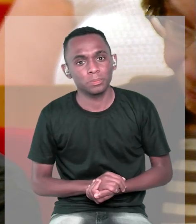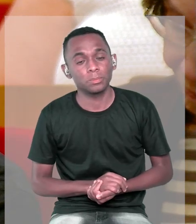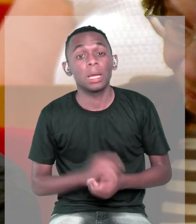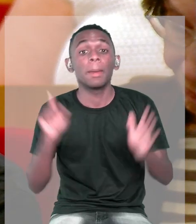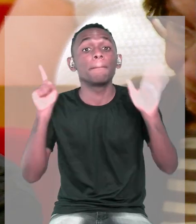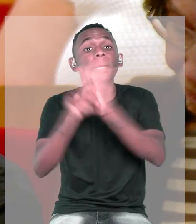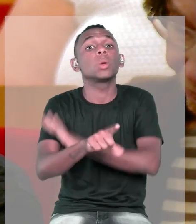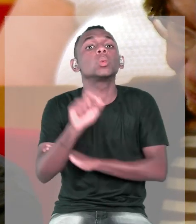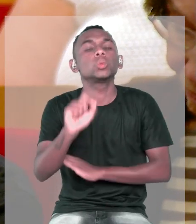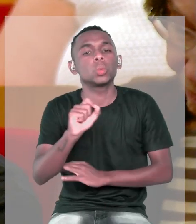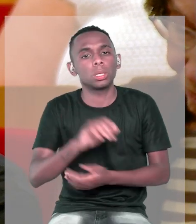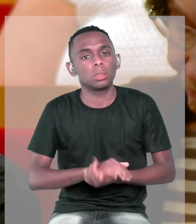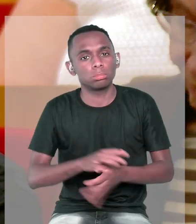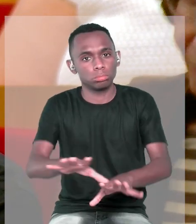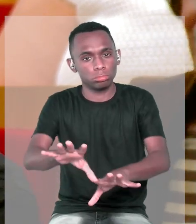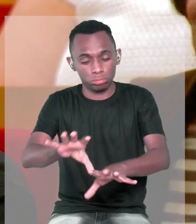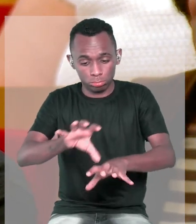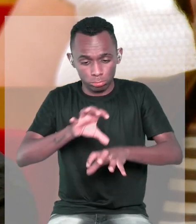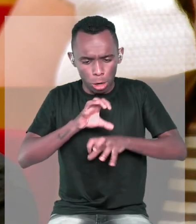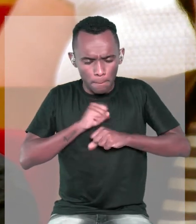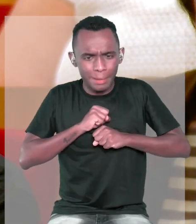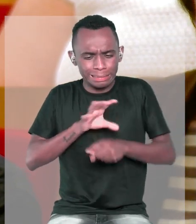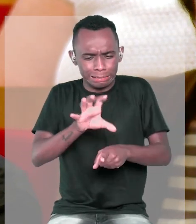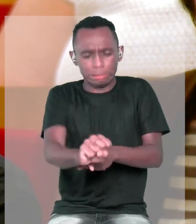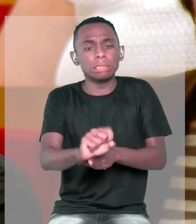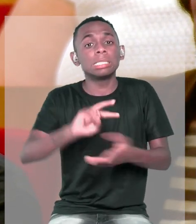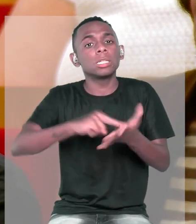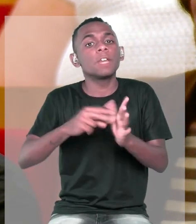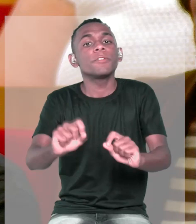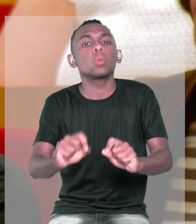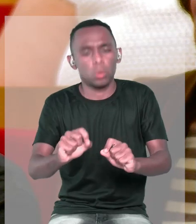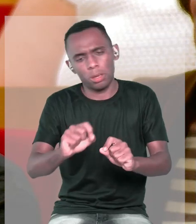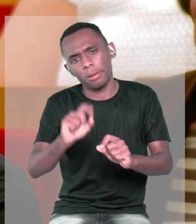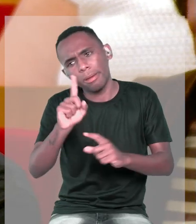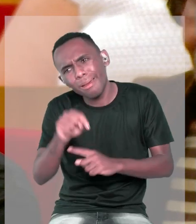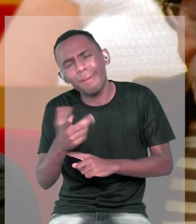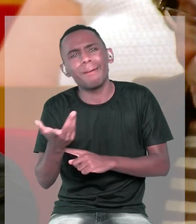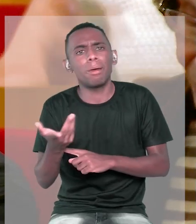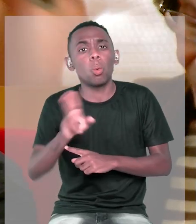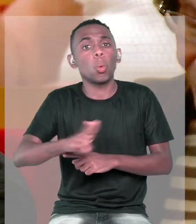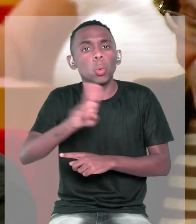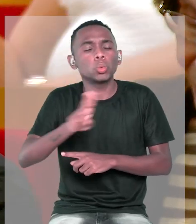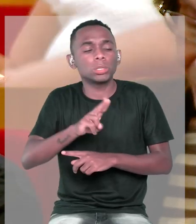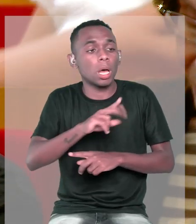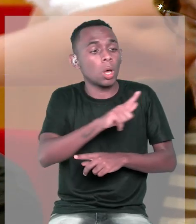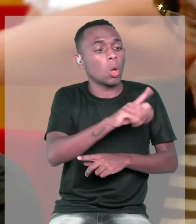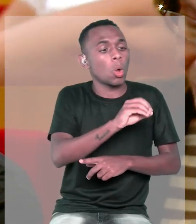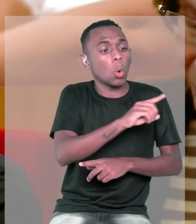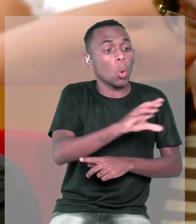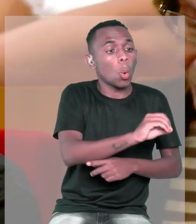Aí eu pergunto, a apropriação predatória seria fazer uso do gozo